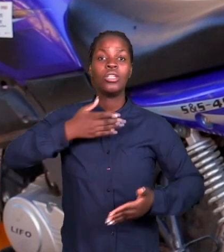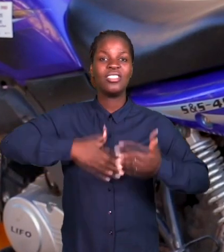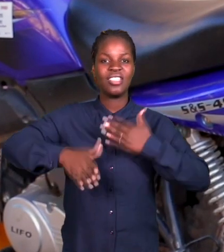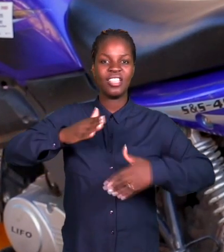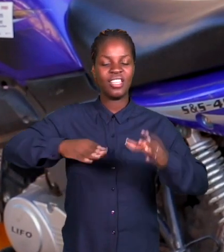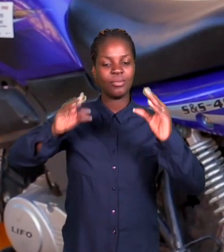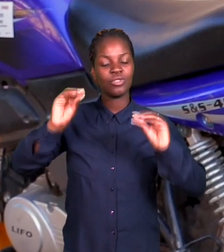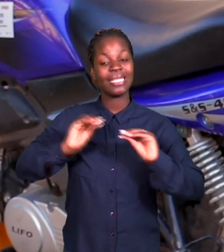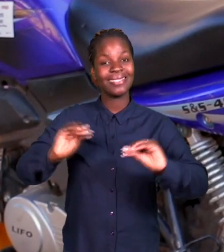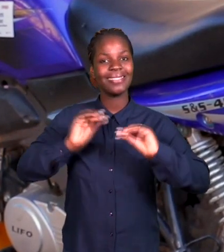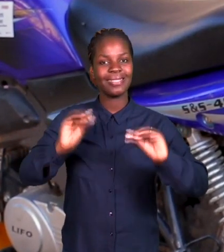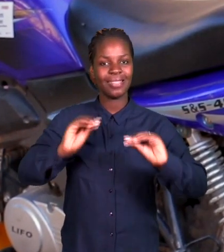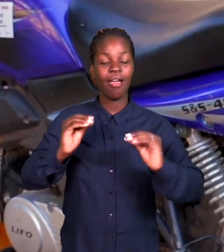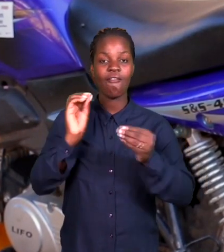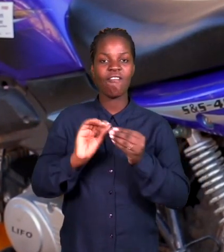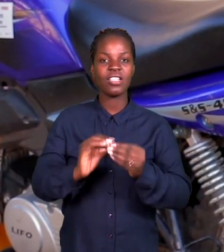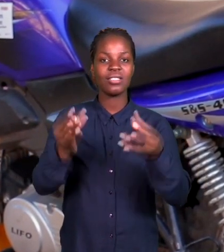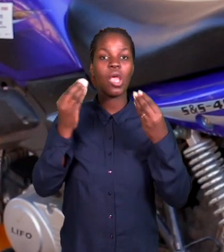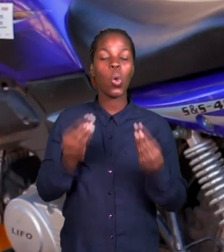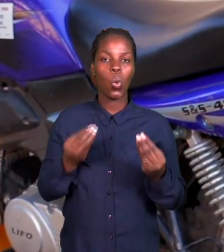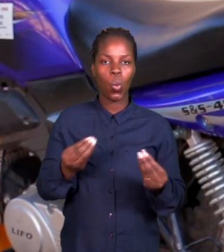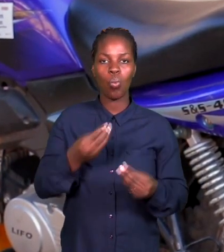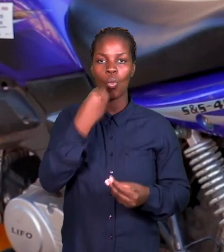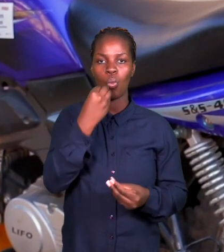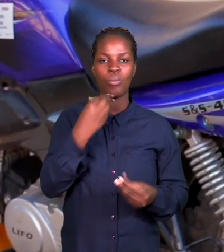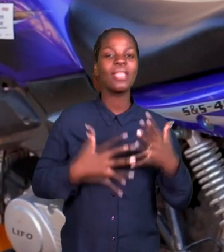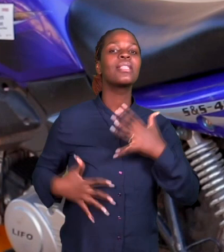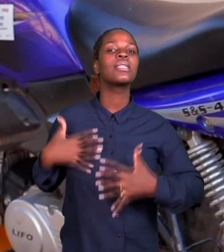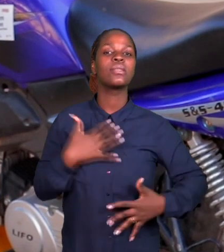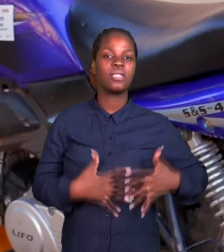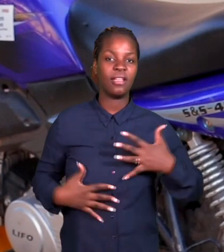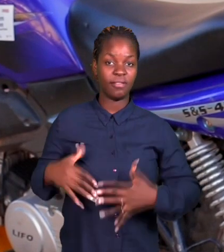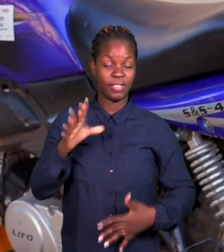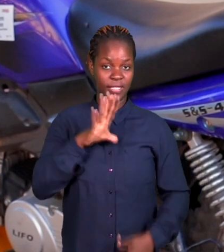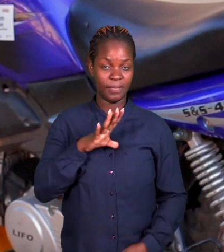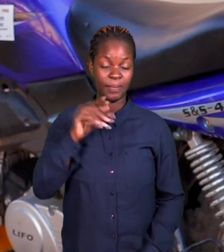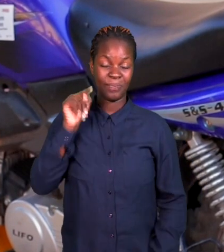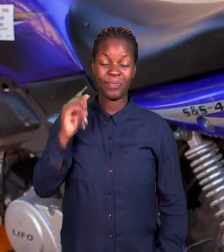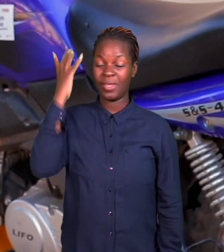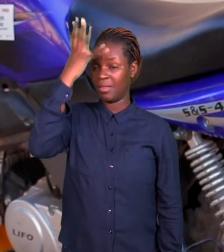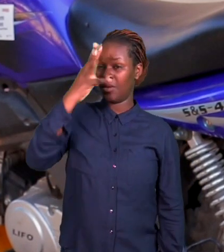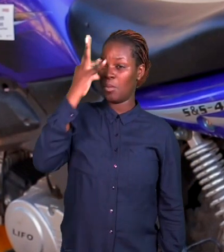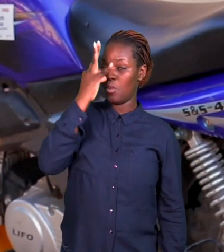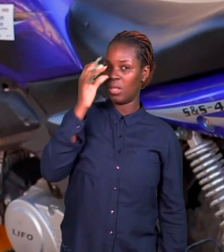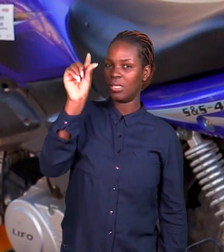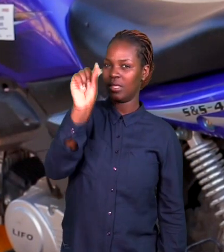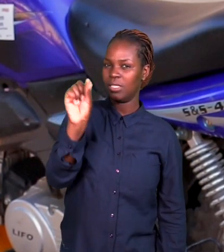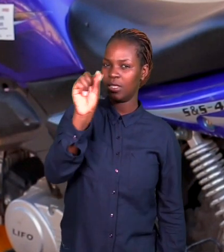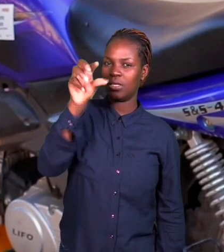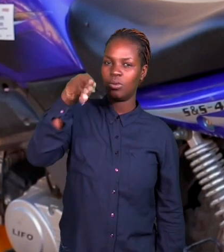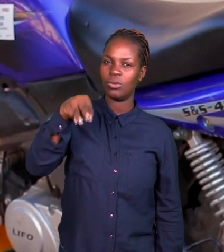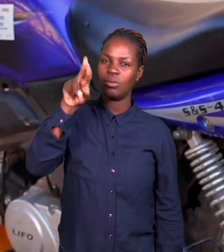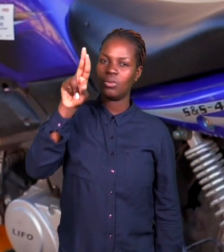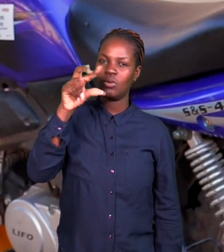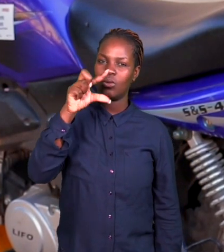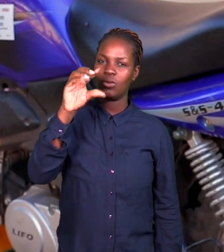de tentarmos sensibilizar elas para hábitos saudáveis de alimentação. O distrito de Mugovolas é um